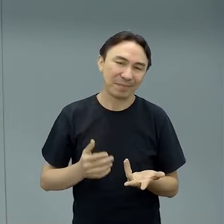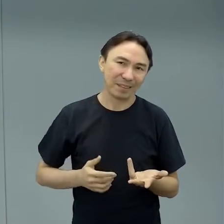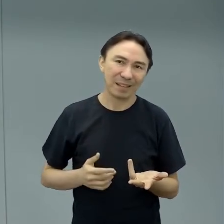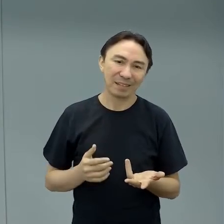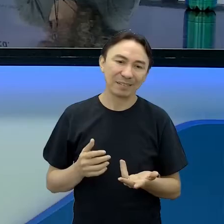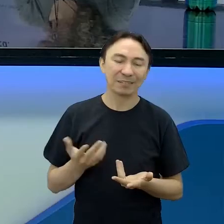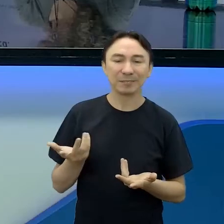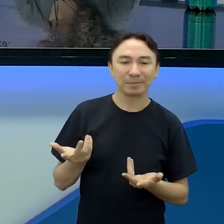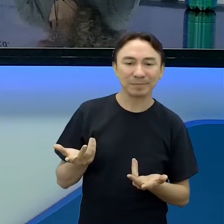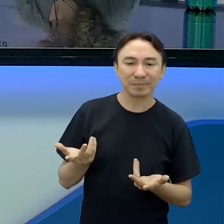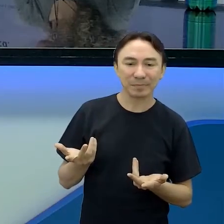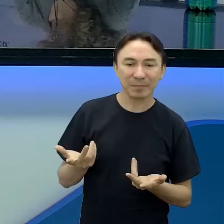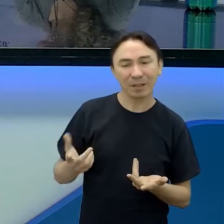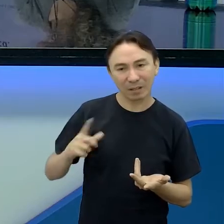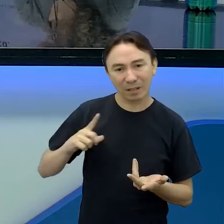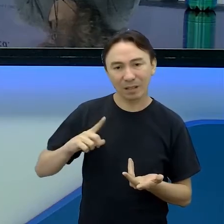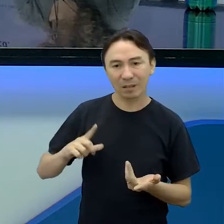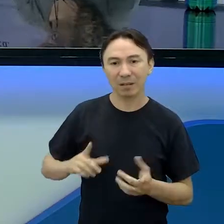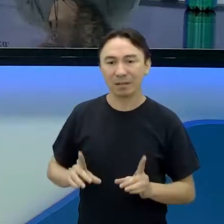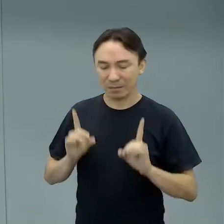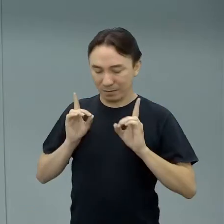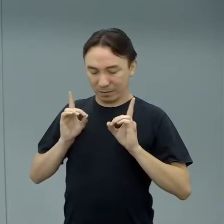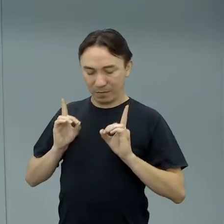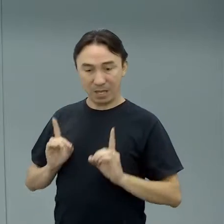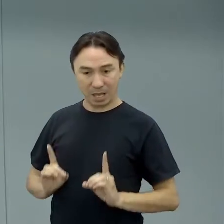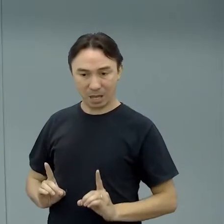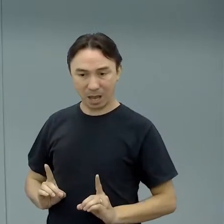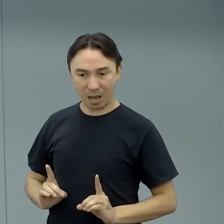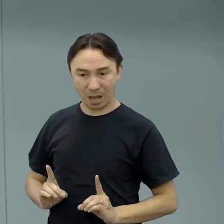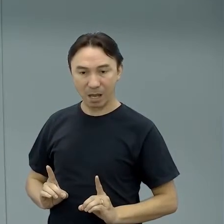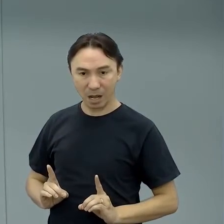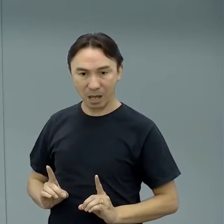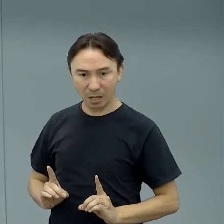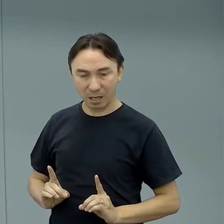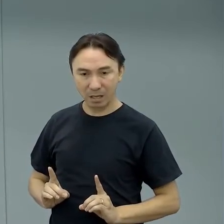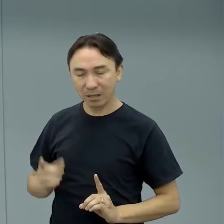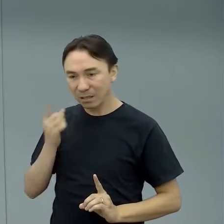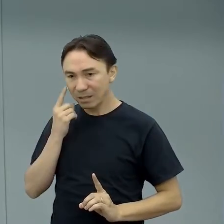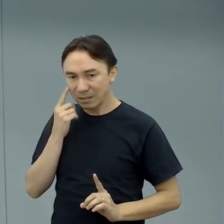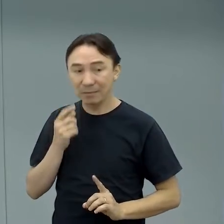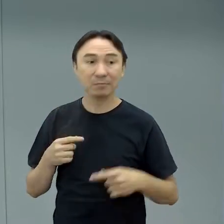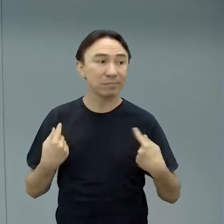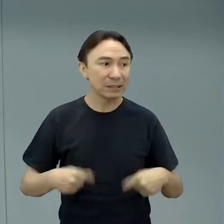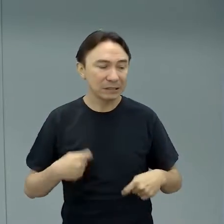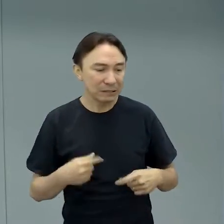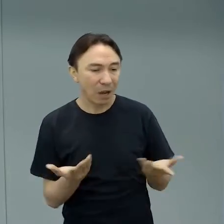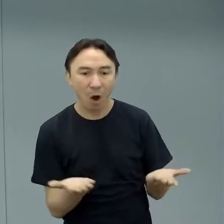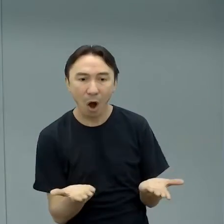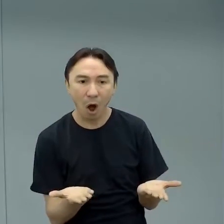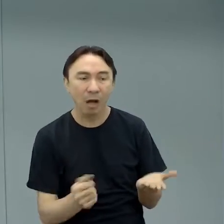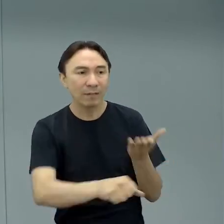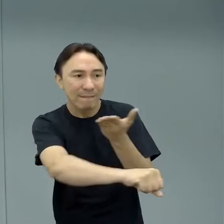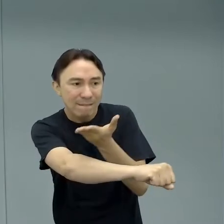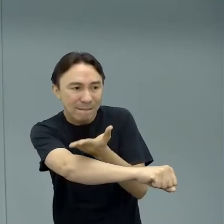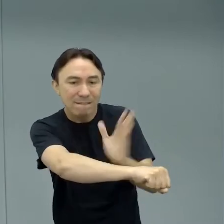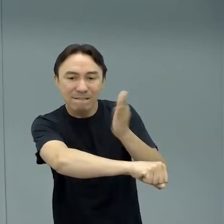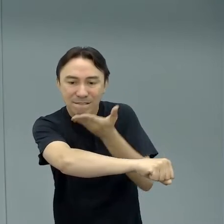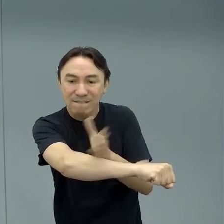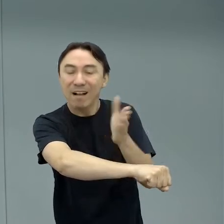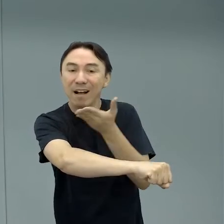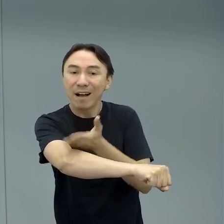vocês chamam? Uma deficiência, né? Uma deficiência, e ele precisa exercitar isso. E